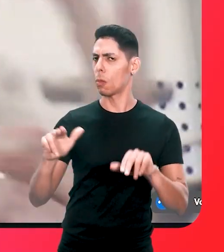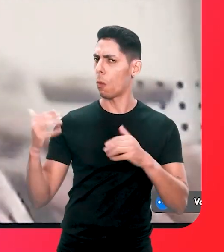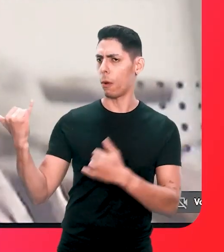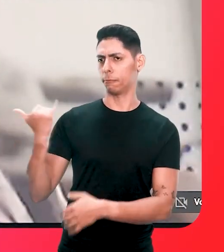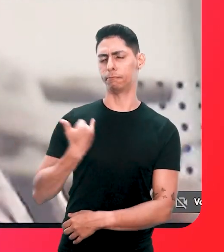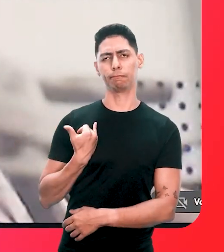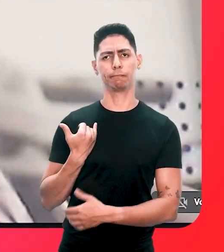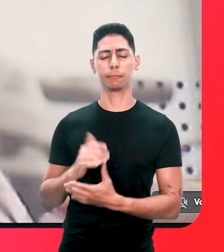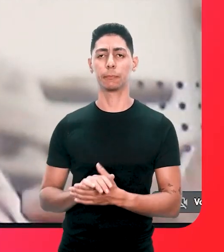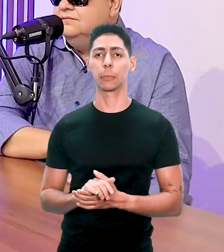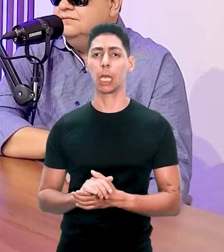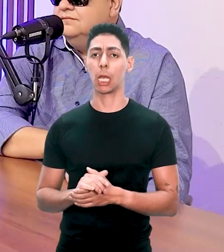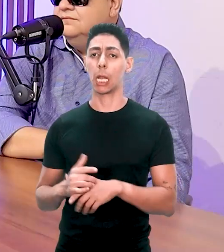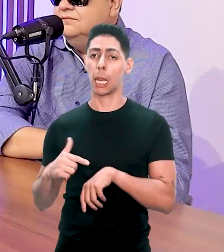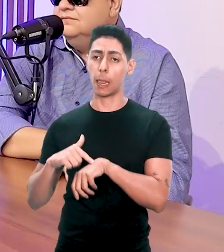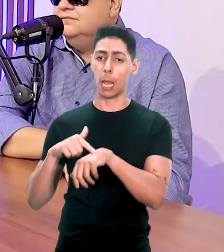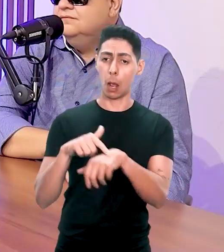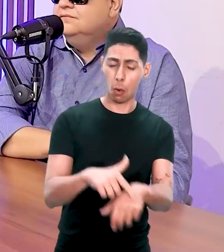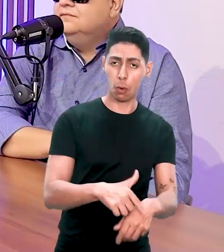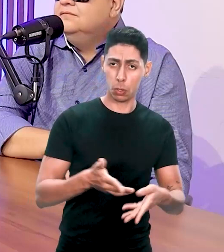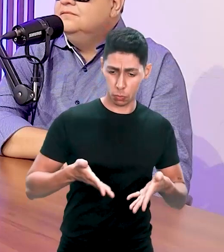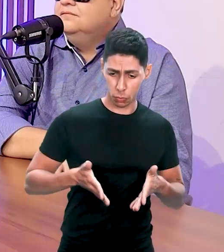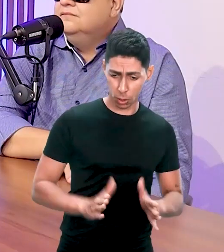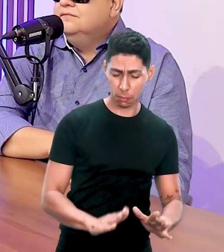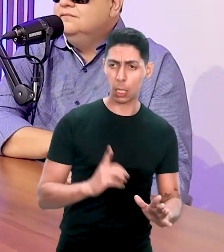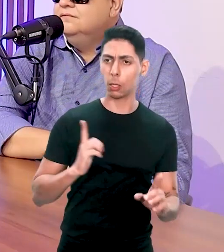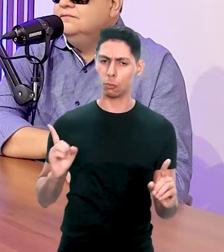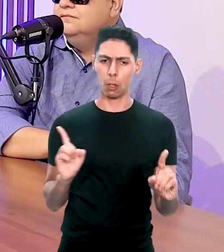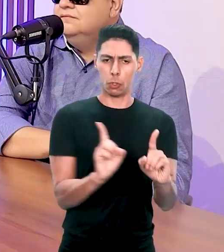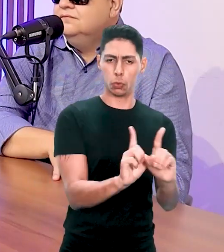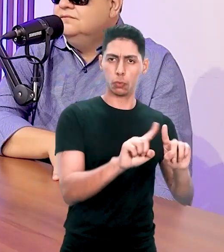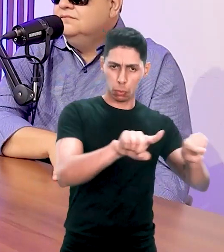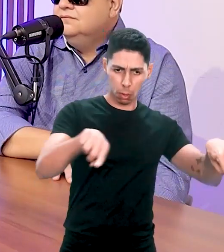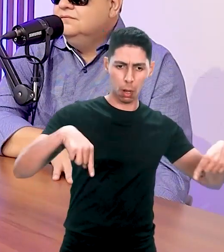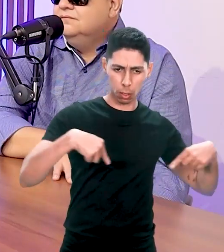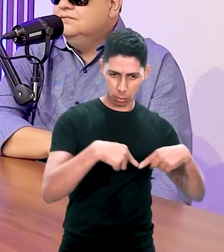fomos para o parto, eu estava lá dentro da sala, né?